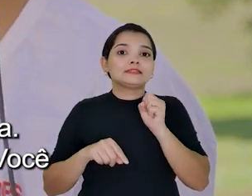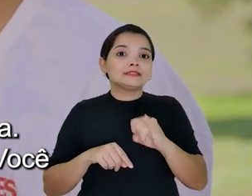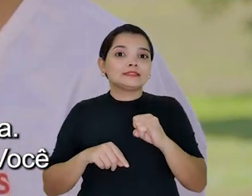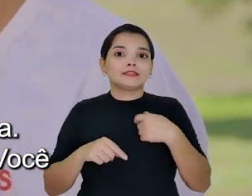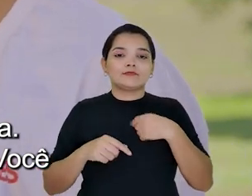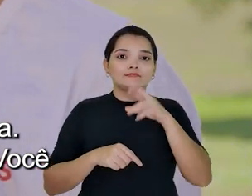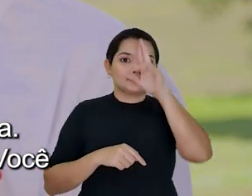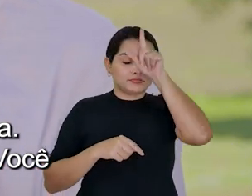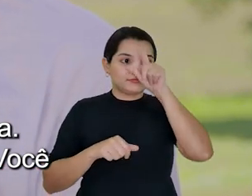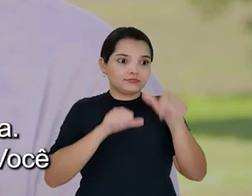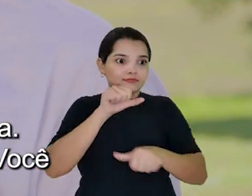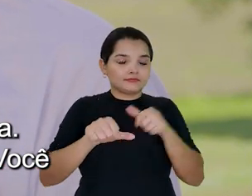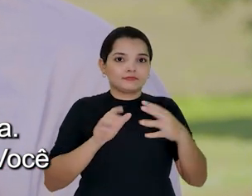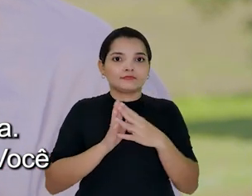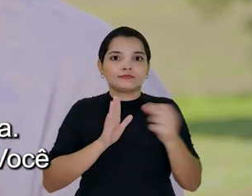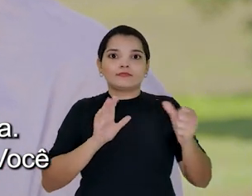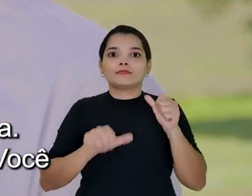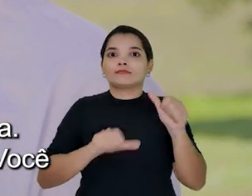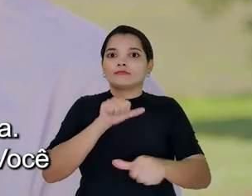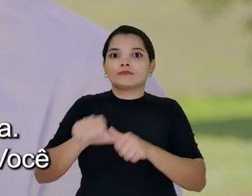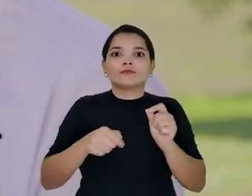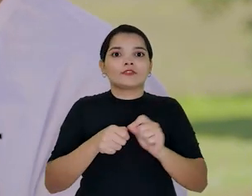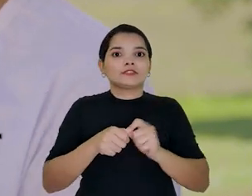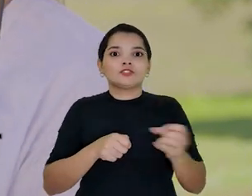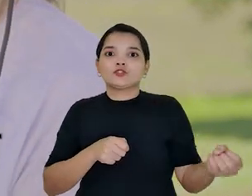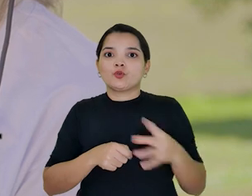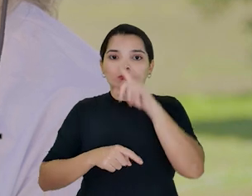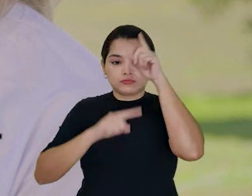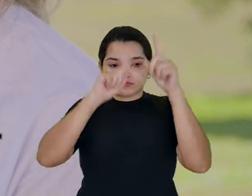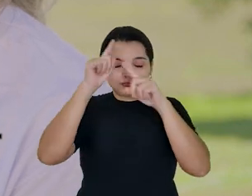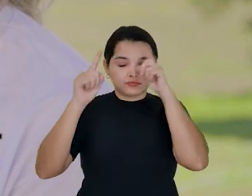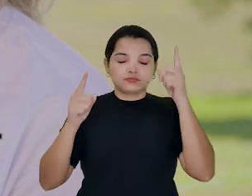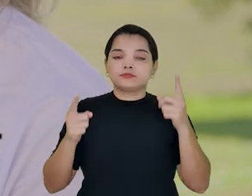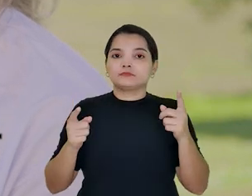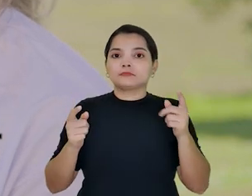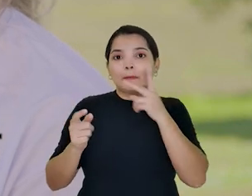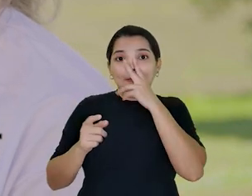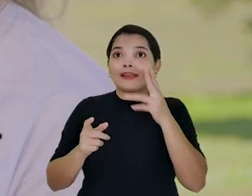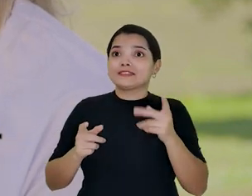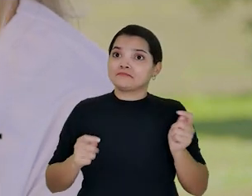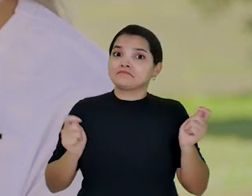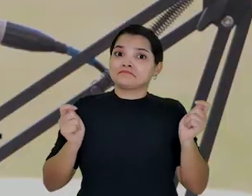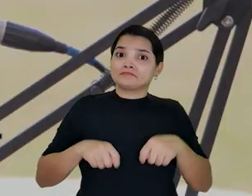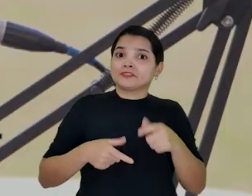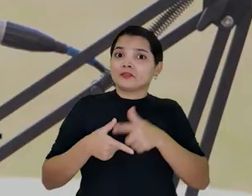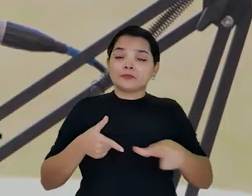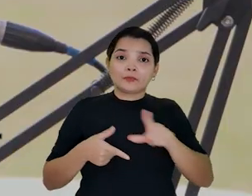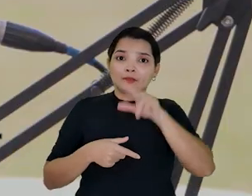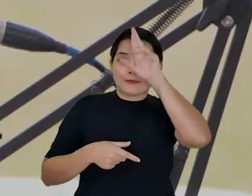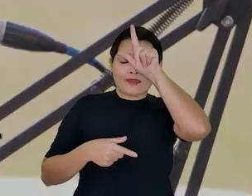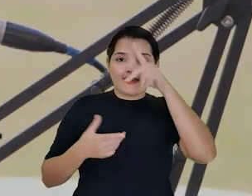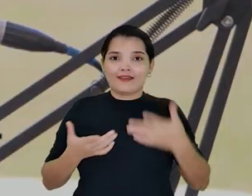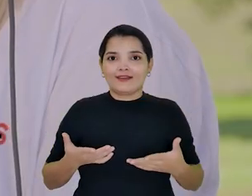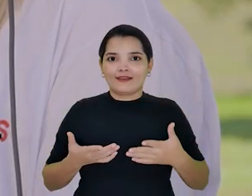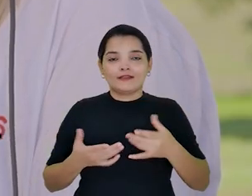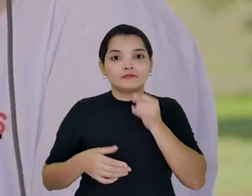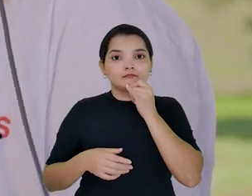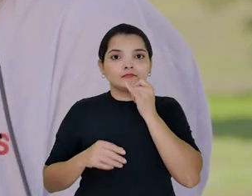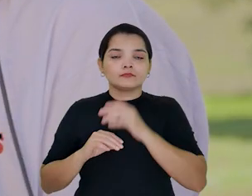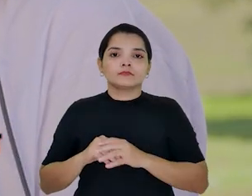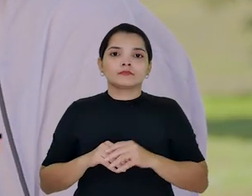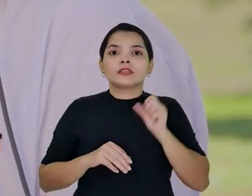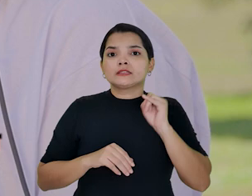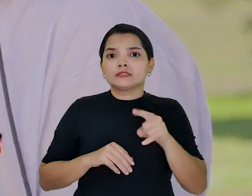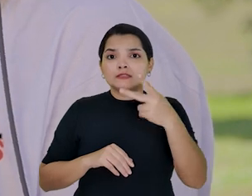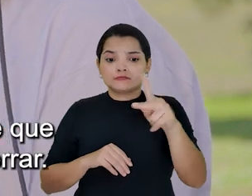reinventa Esse é o modelo de negócio permite o erro Você erra Onde você tá inseguro onde você com certeza Onde você tá Se você não tem